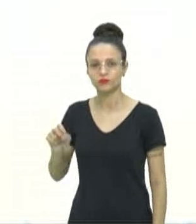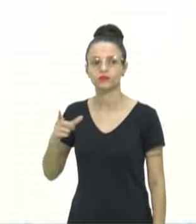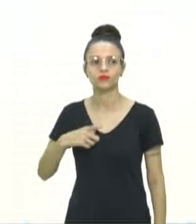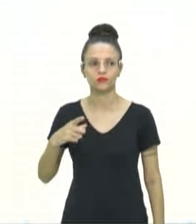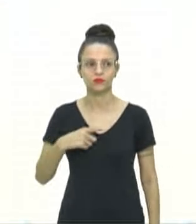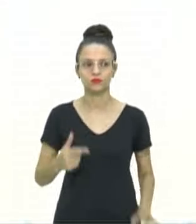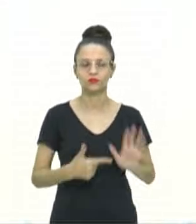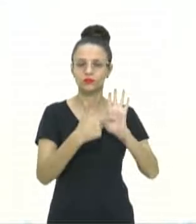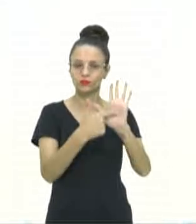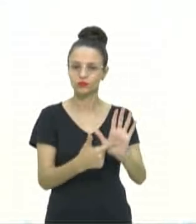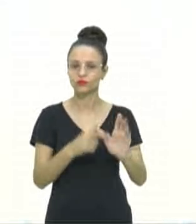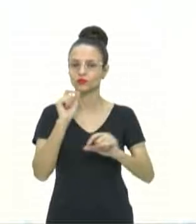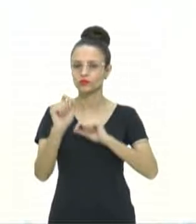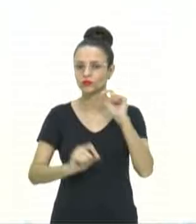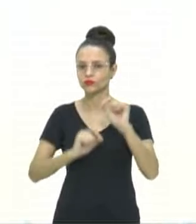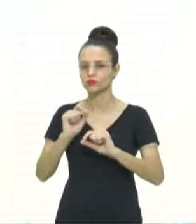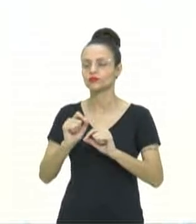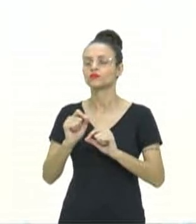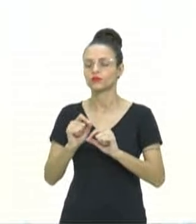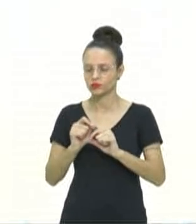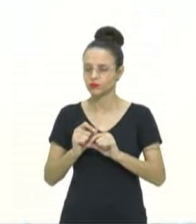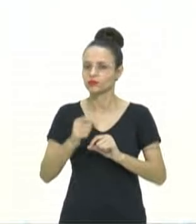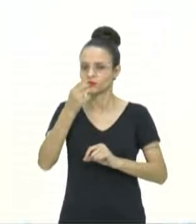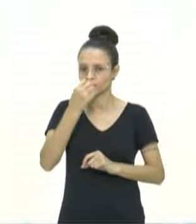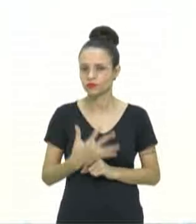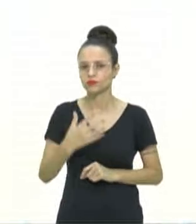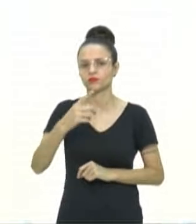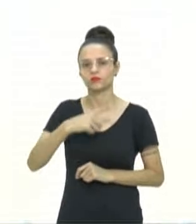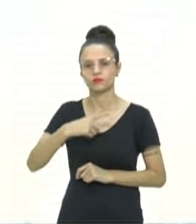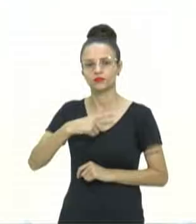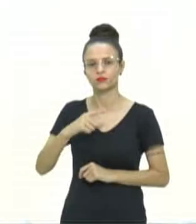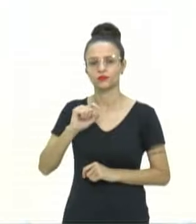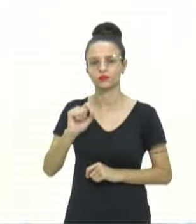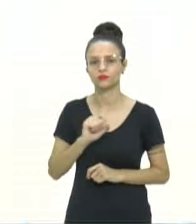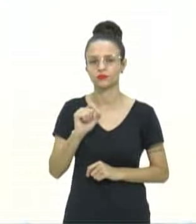apresenta ali como uma parcela significativa, tem lá